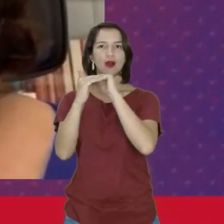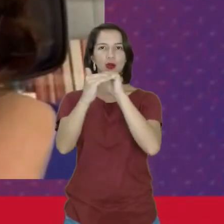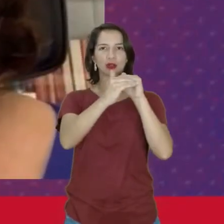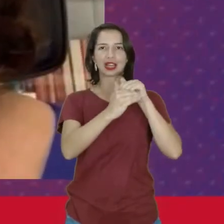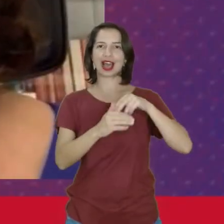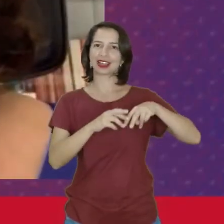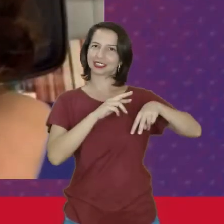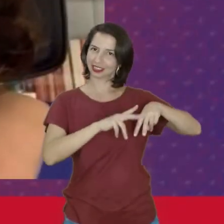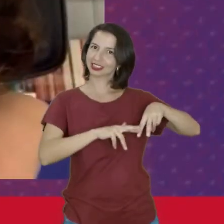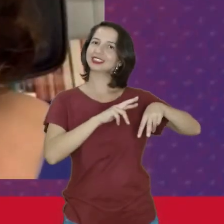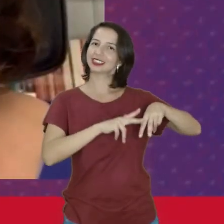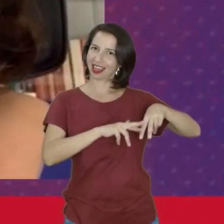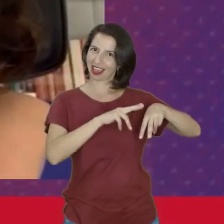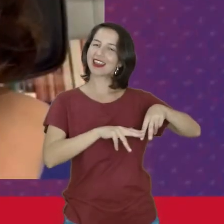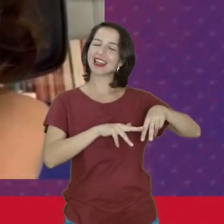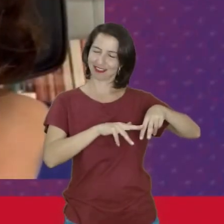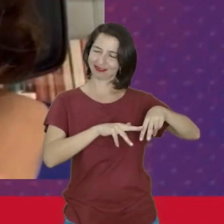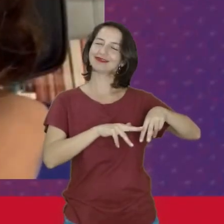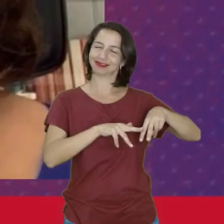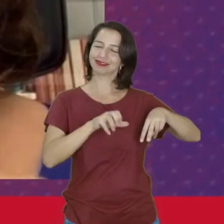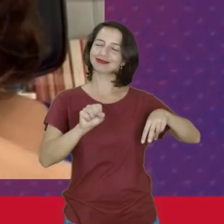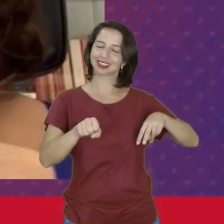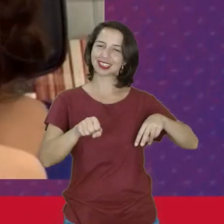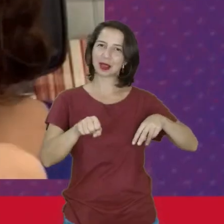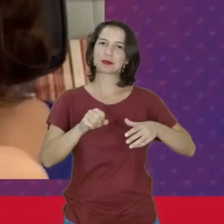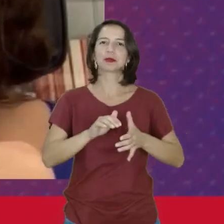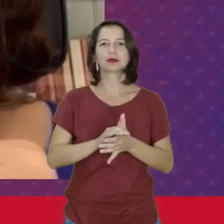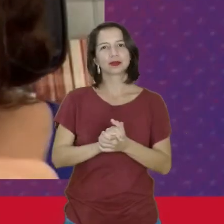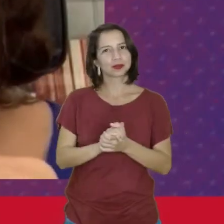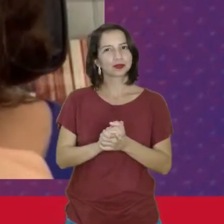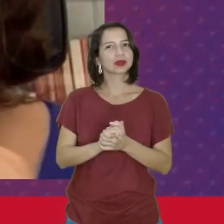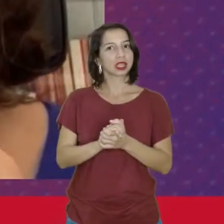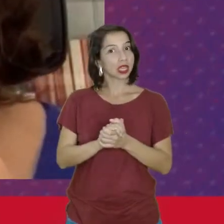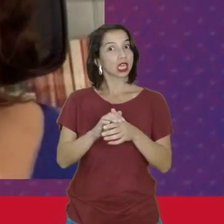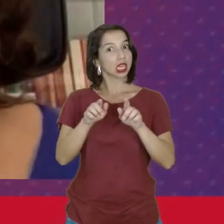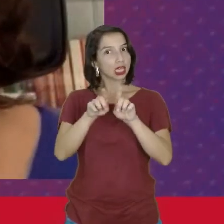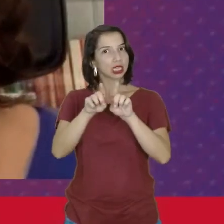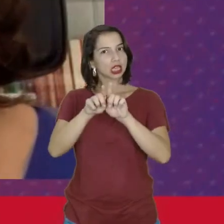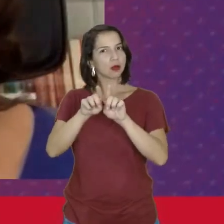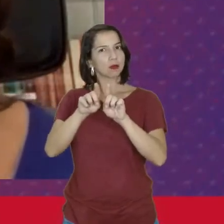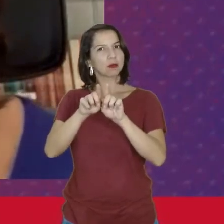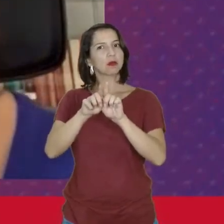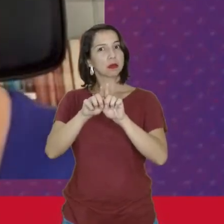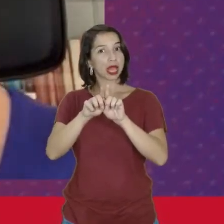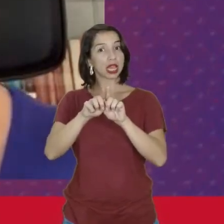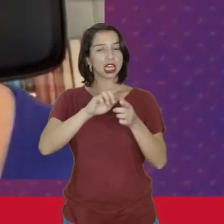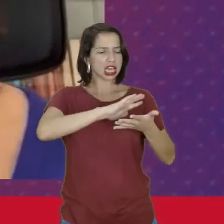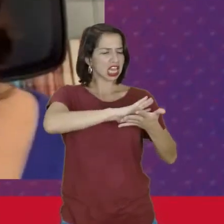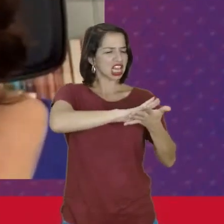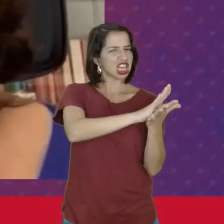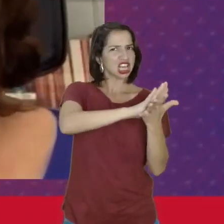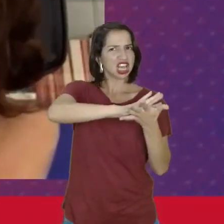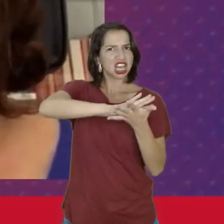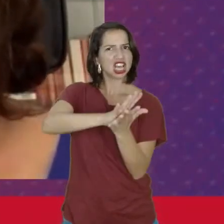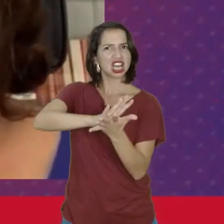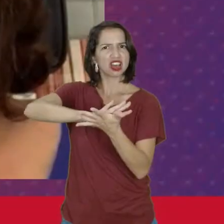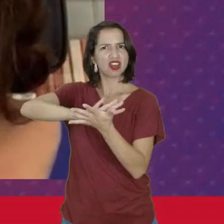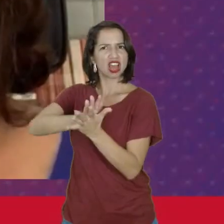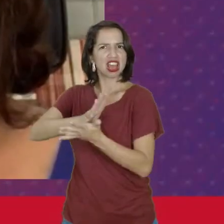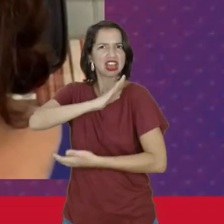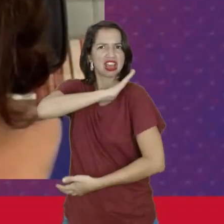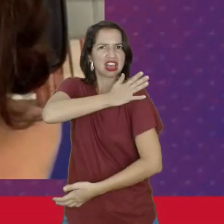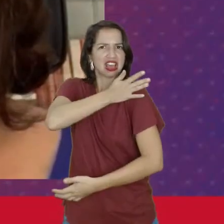que exista o combate a qualquer forma de discriminação racial,